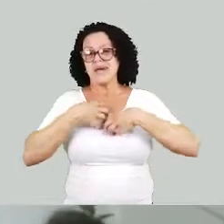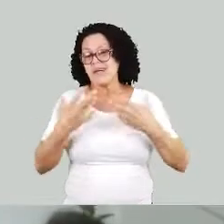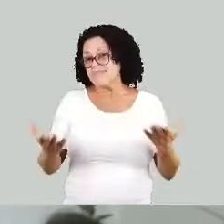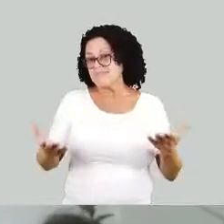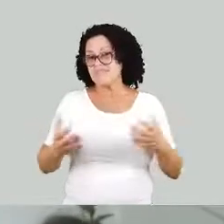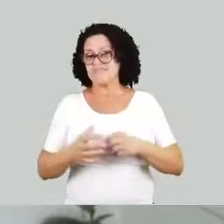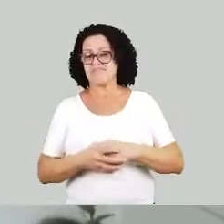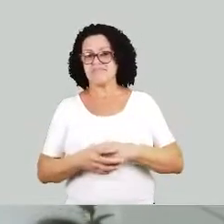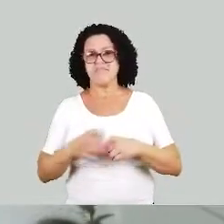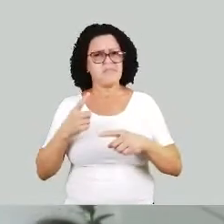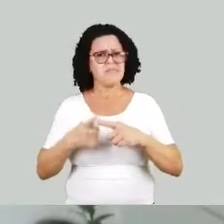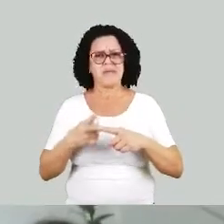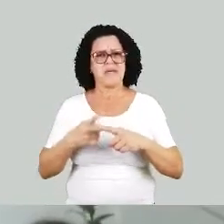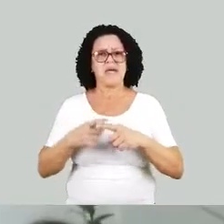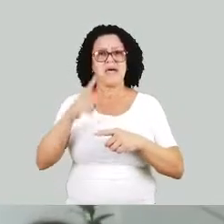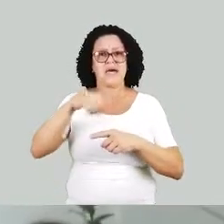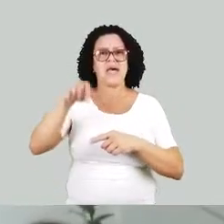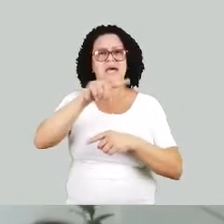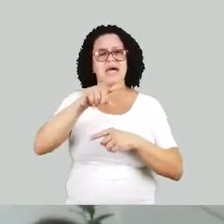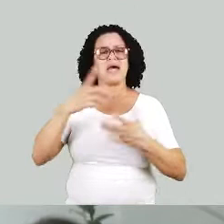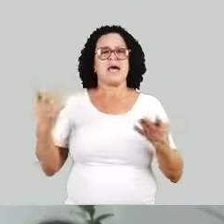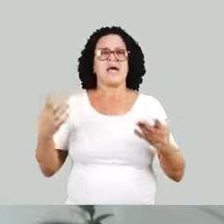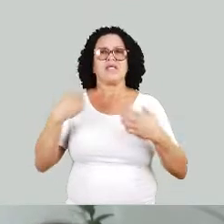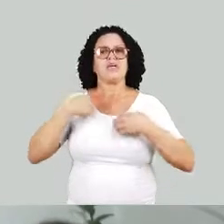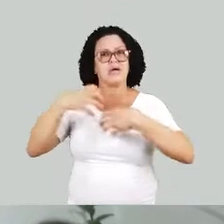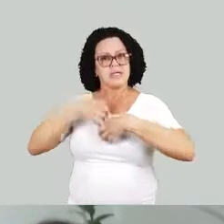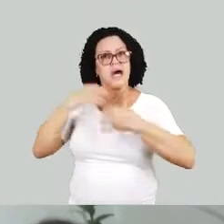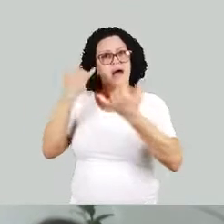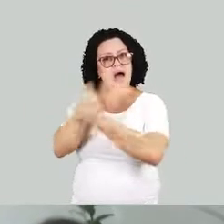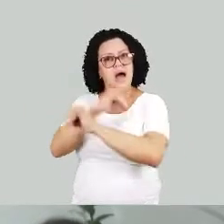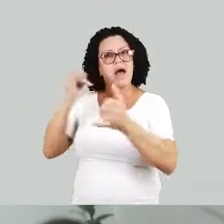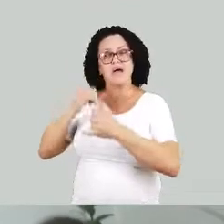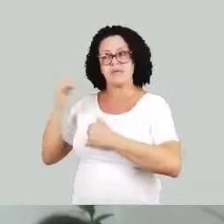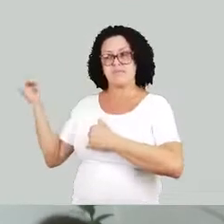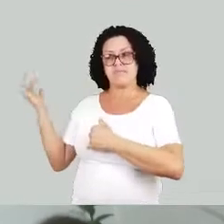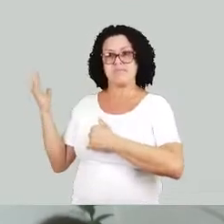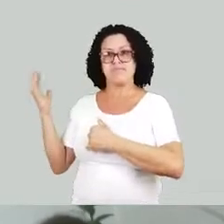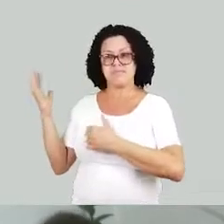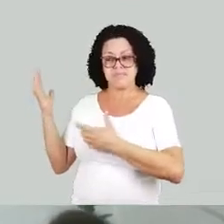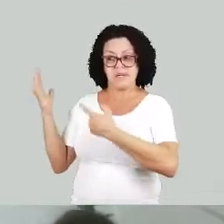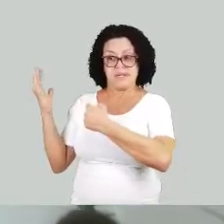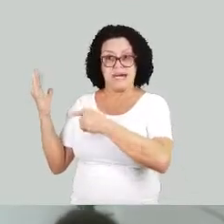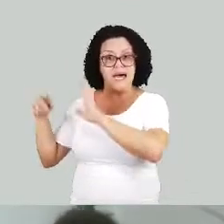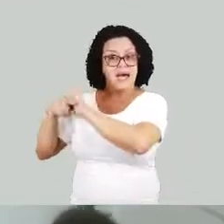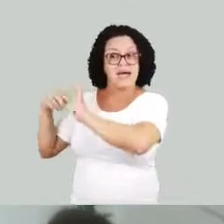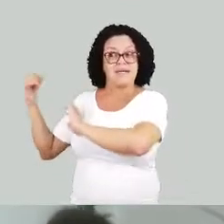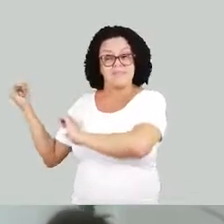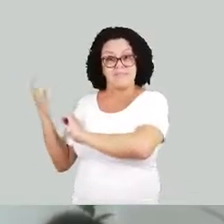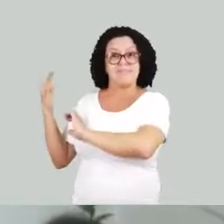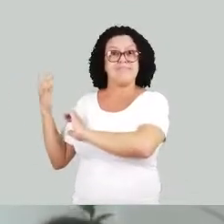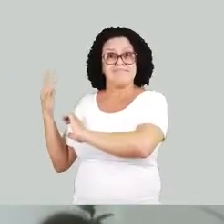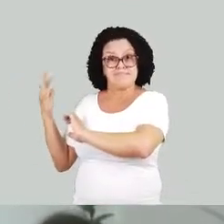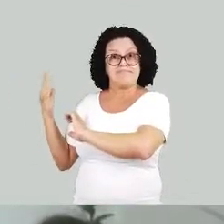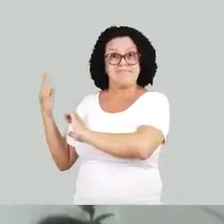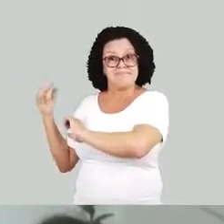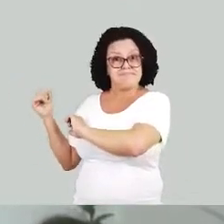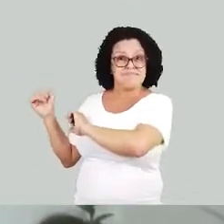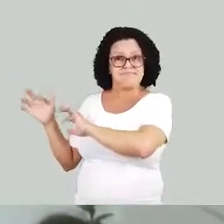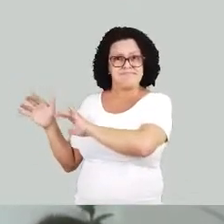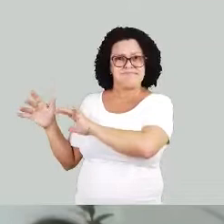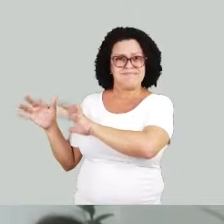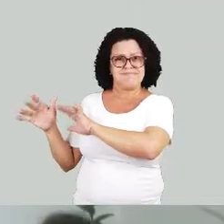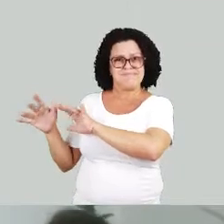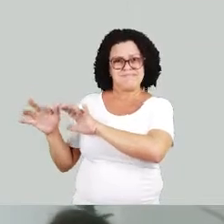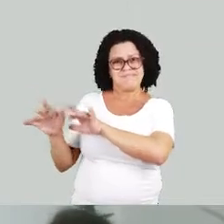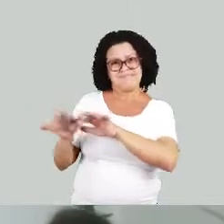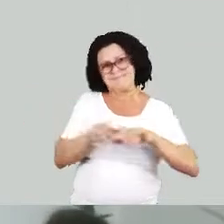sentimento. Porque, apesar de nós emitirmos essas ondas eletromagnéticas, elas só alcançarão a